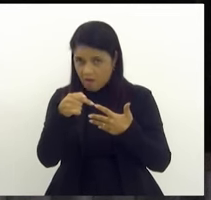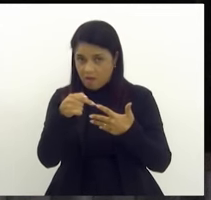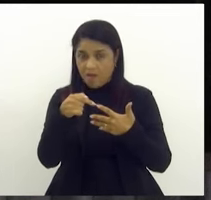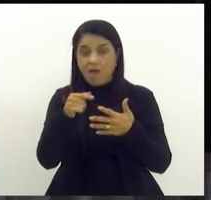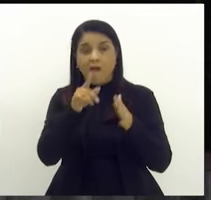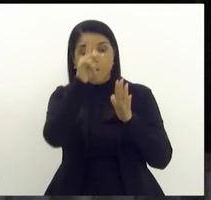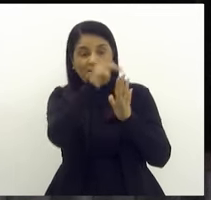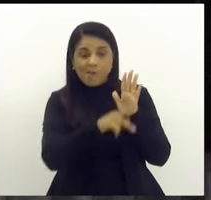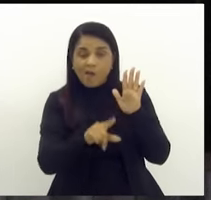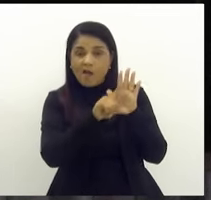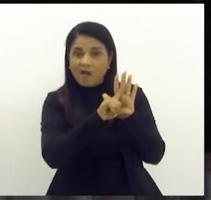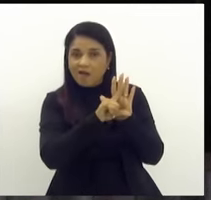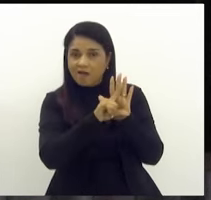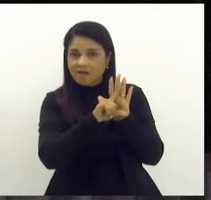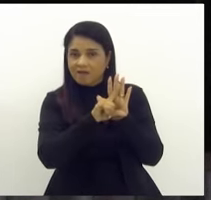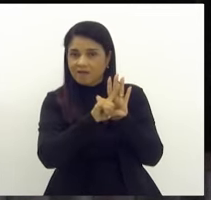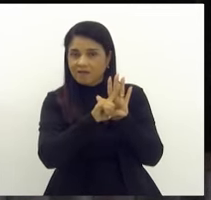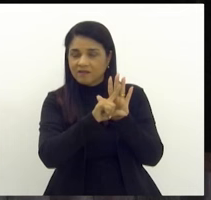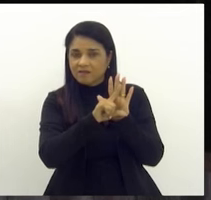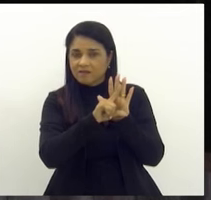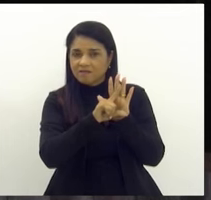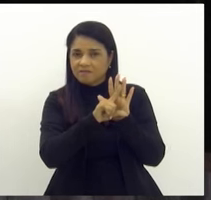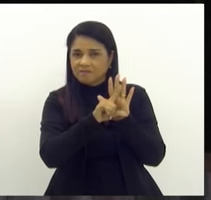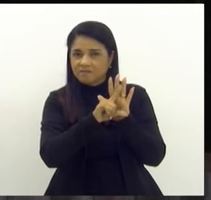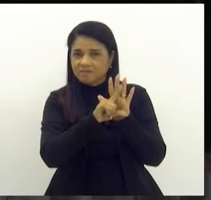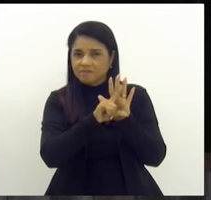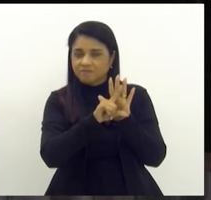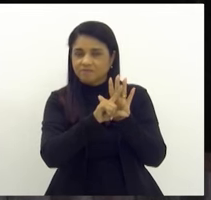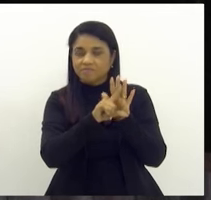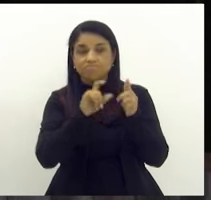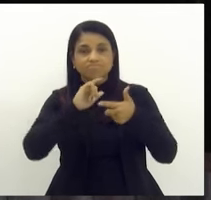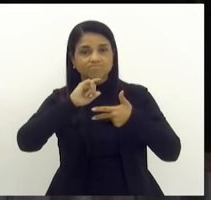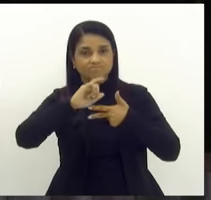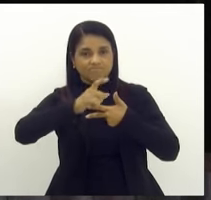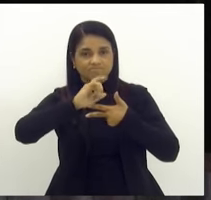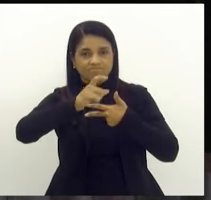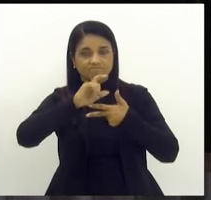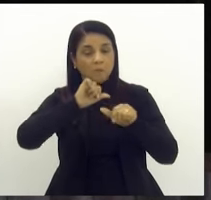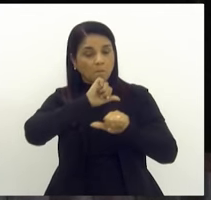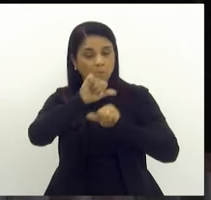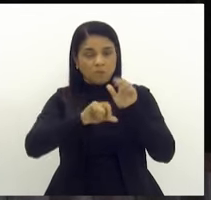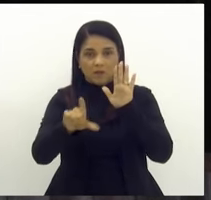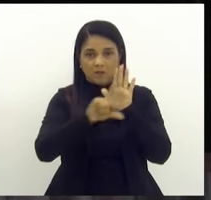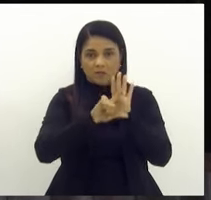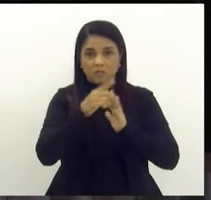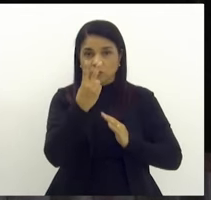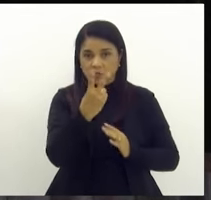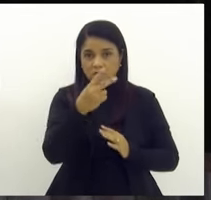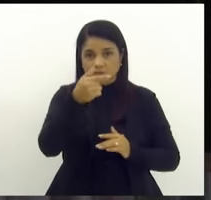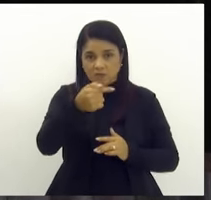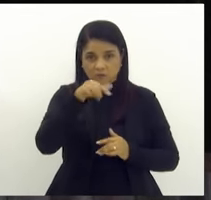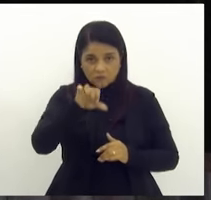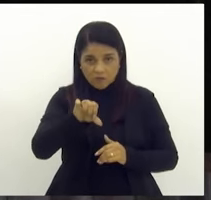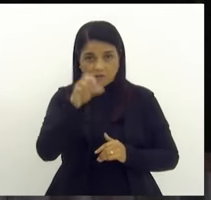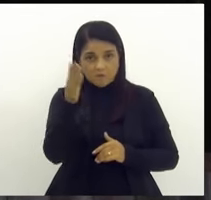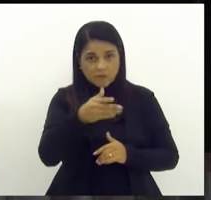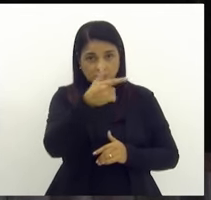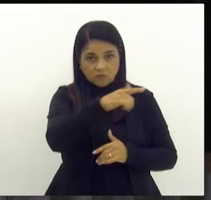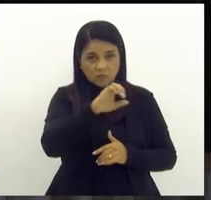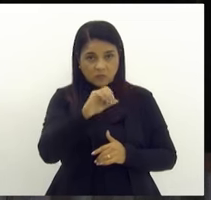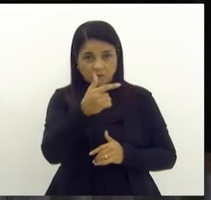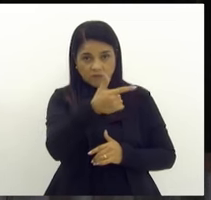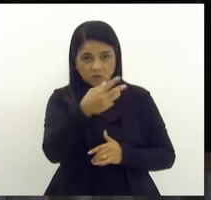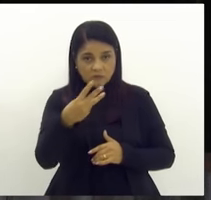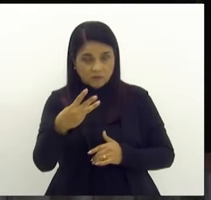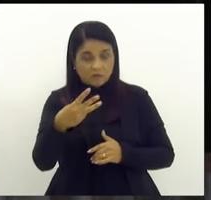é o projeto de lei do executivo que altera a lei 279 de 23 26